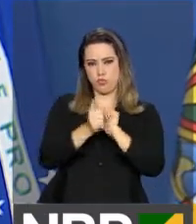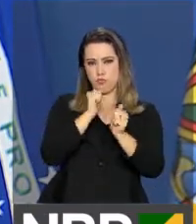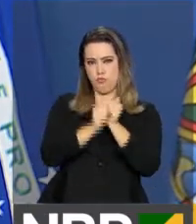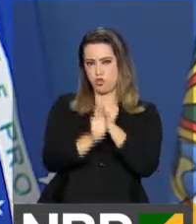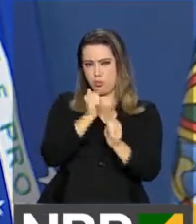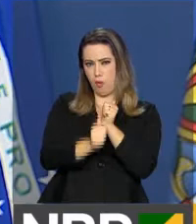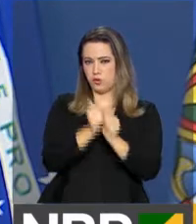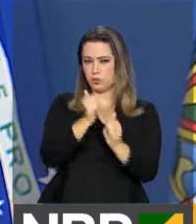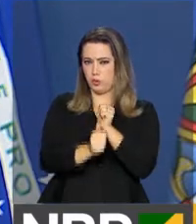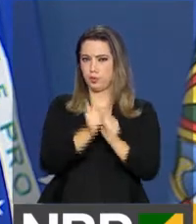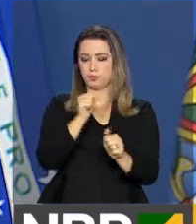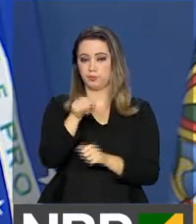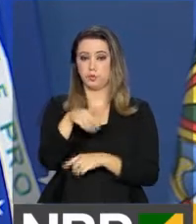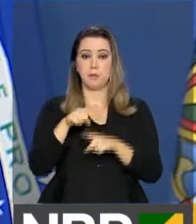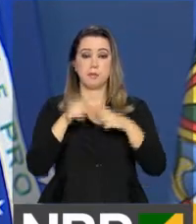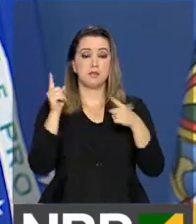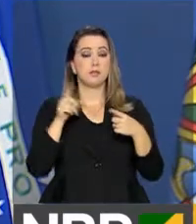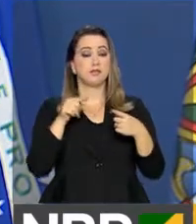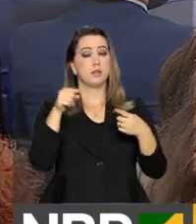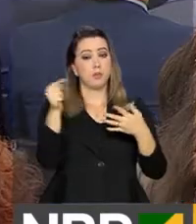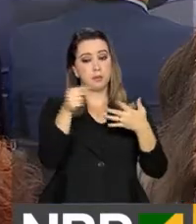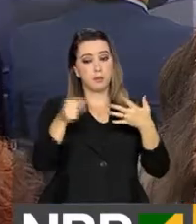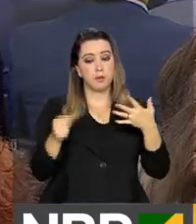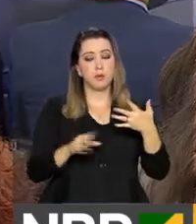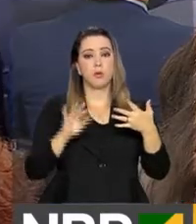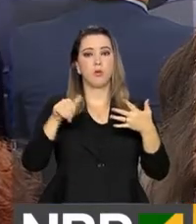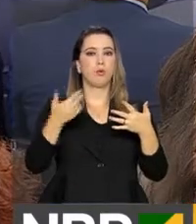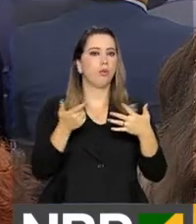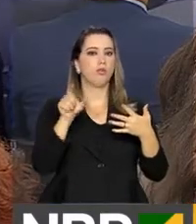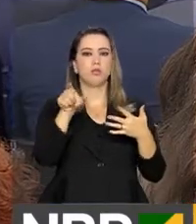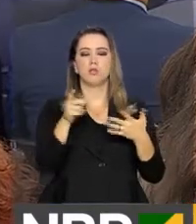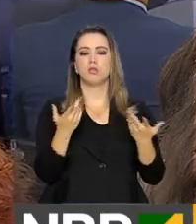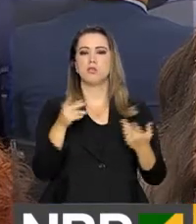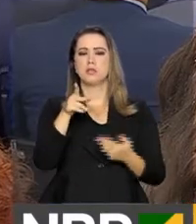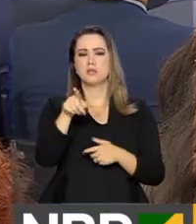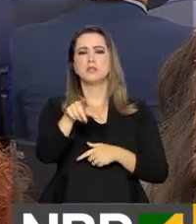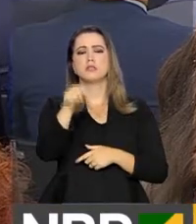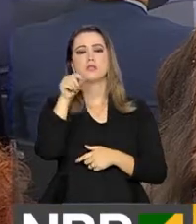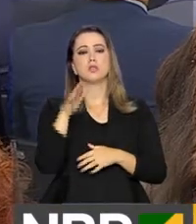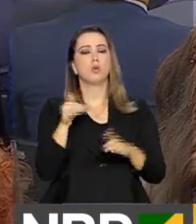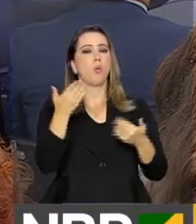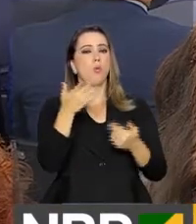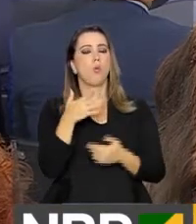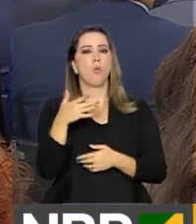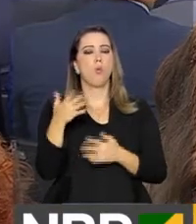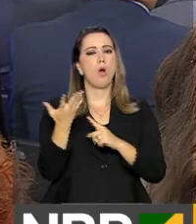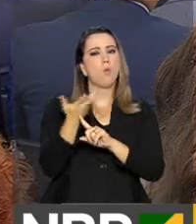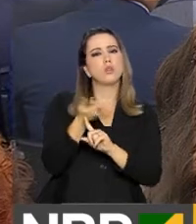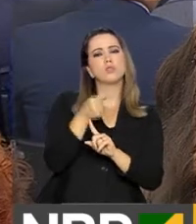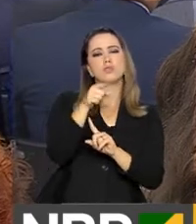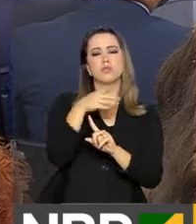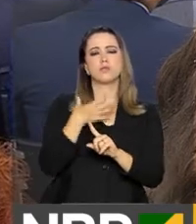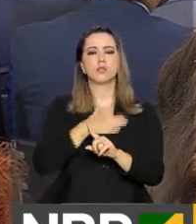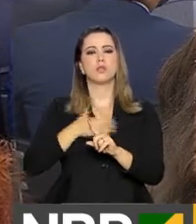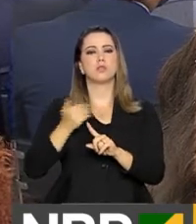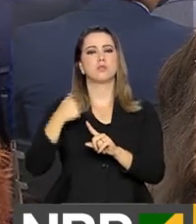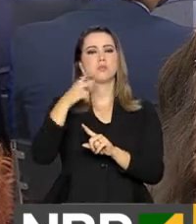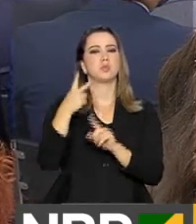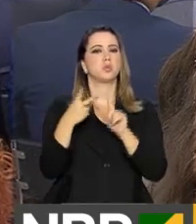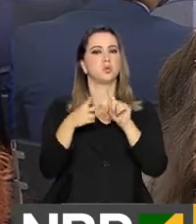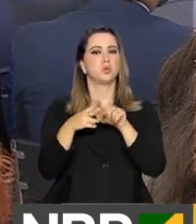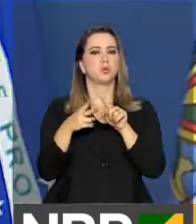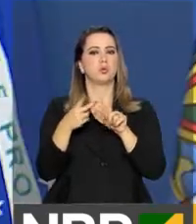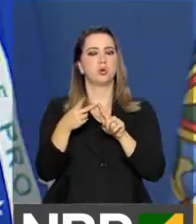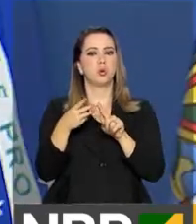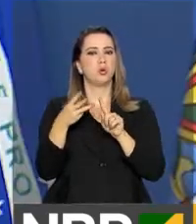tais e tais providências se perguntarem qual é o artista que você mais aprecia você pode ser dois ou três